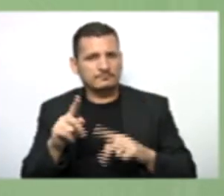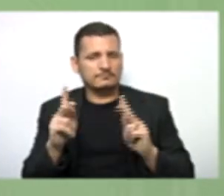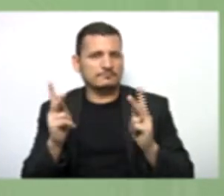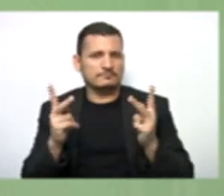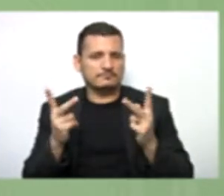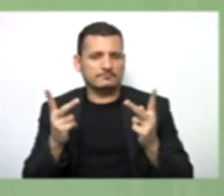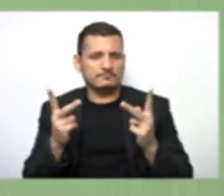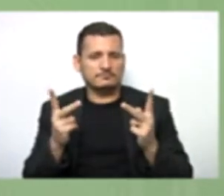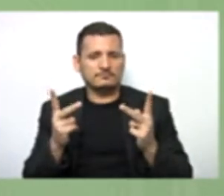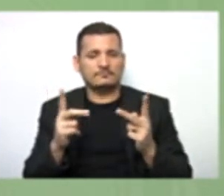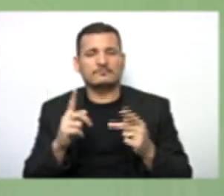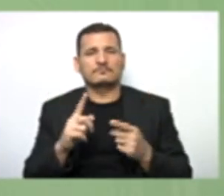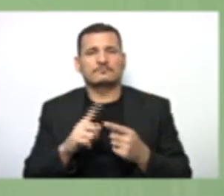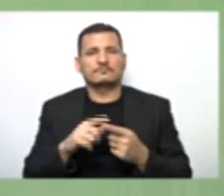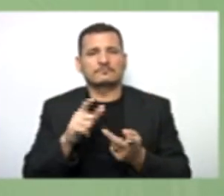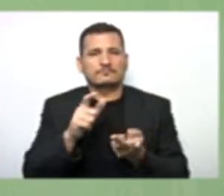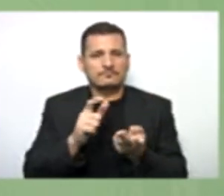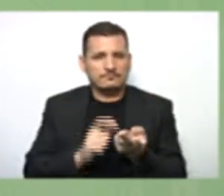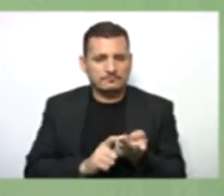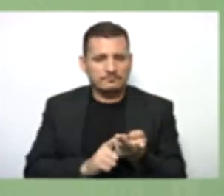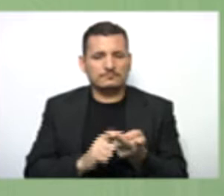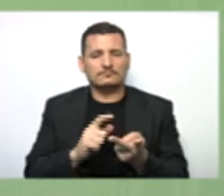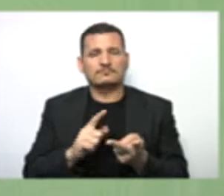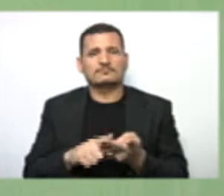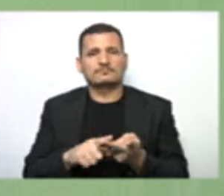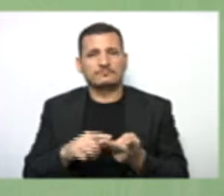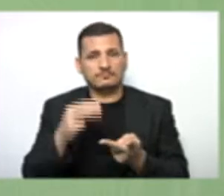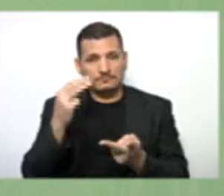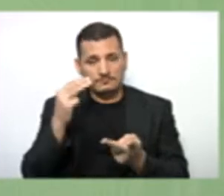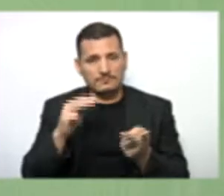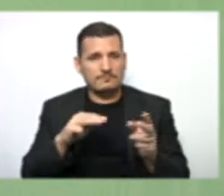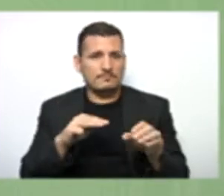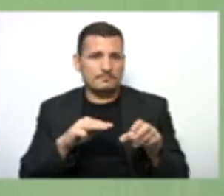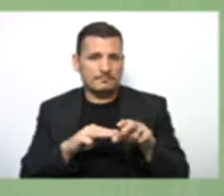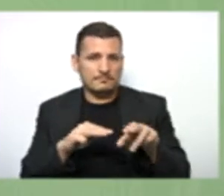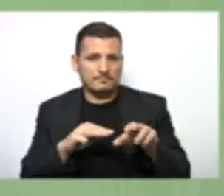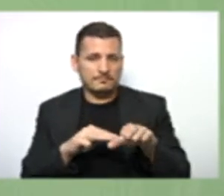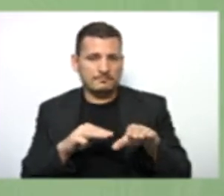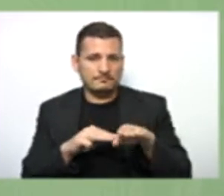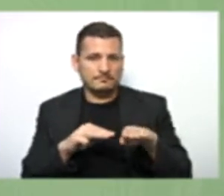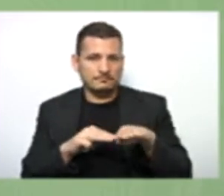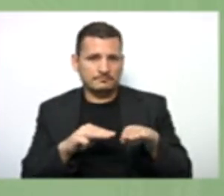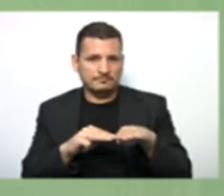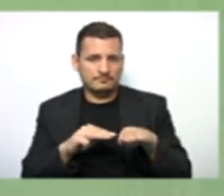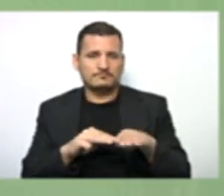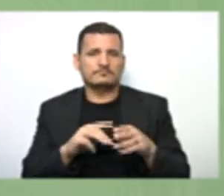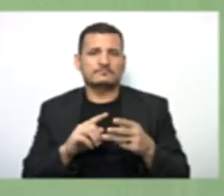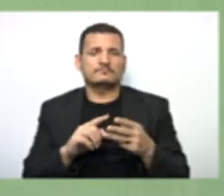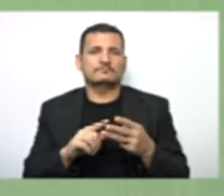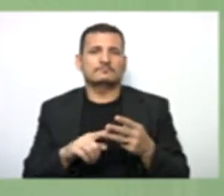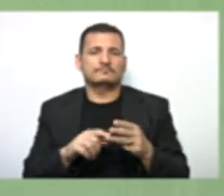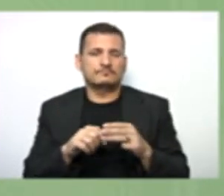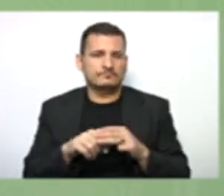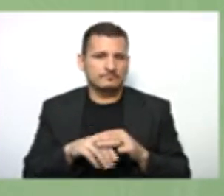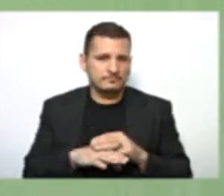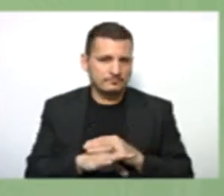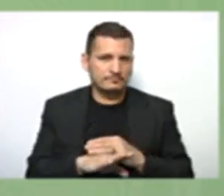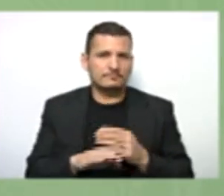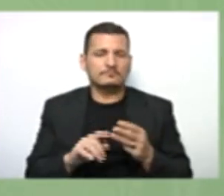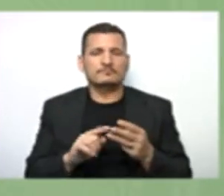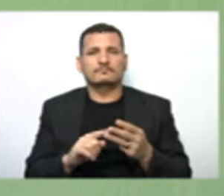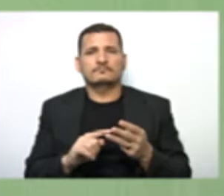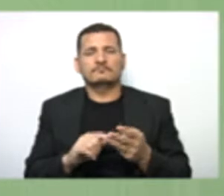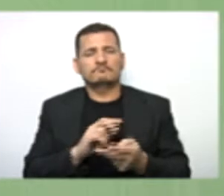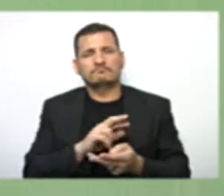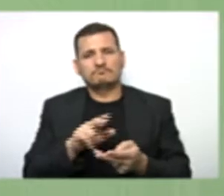são processador, são memória principal, pode ser armazenamento e pode ser outras coisas, como